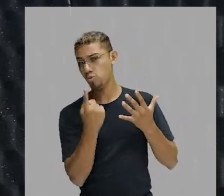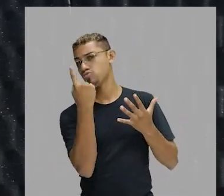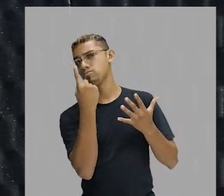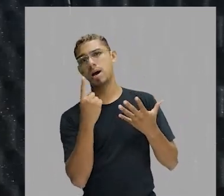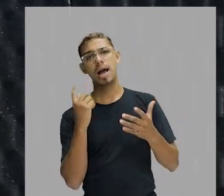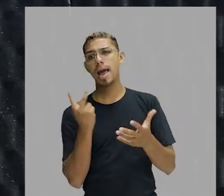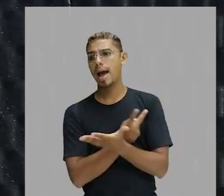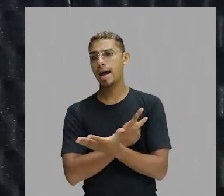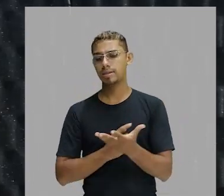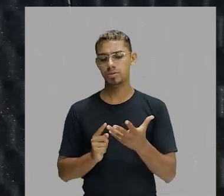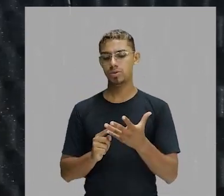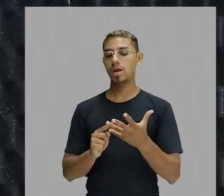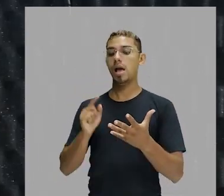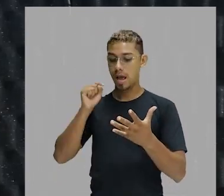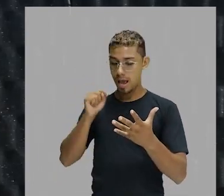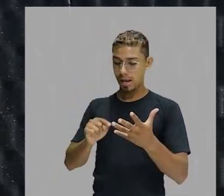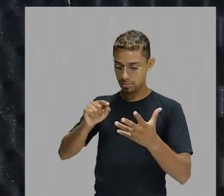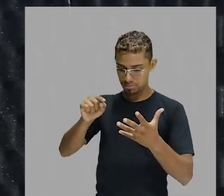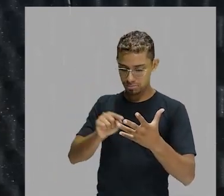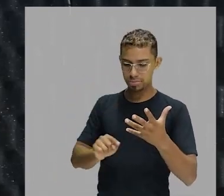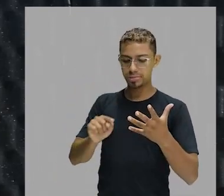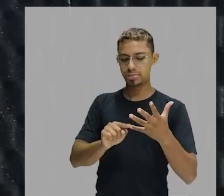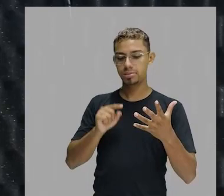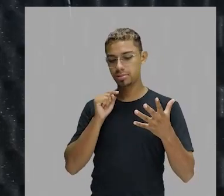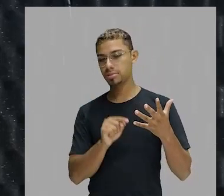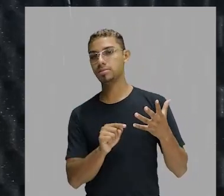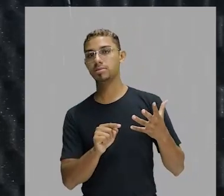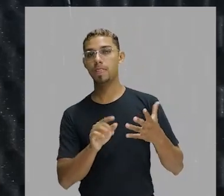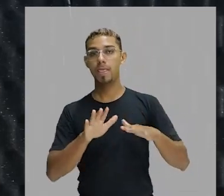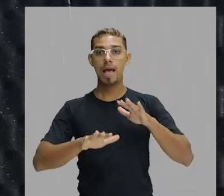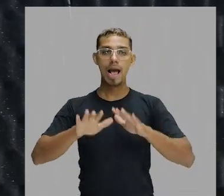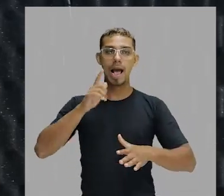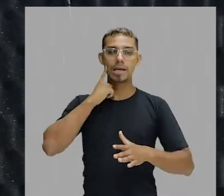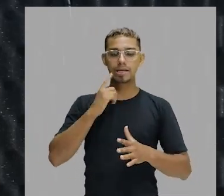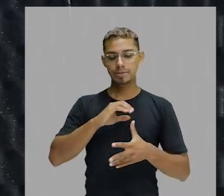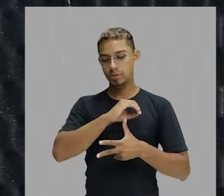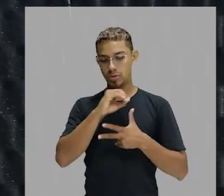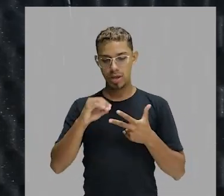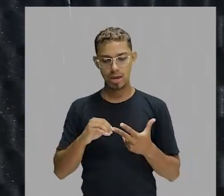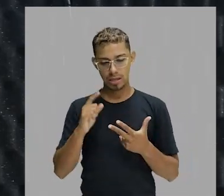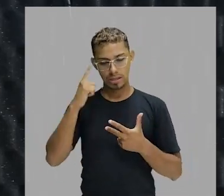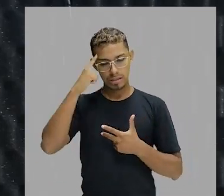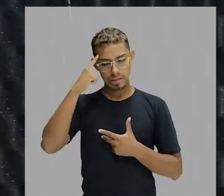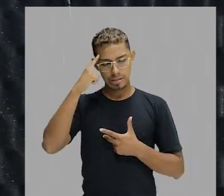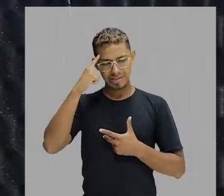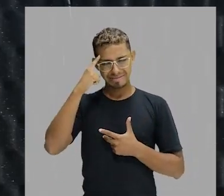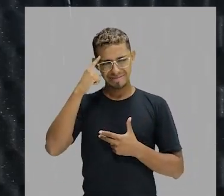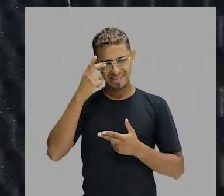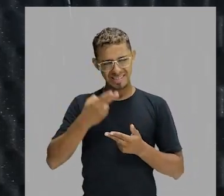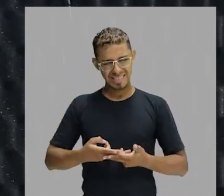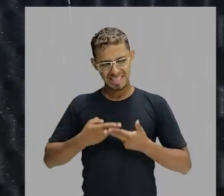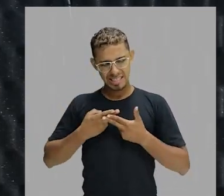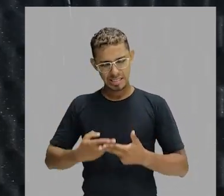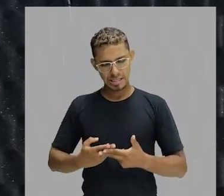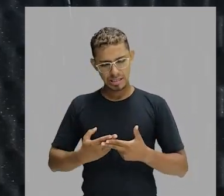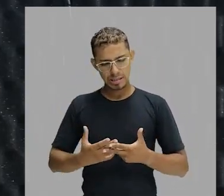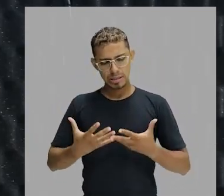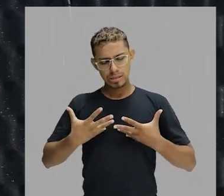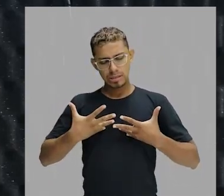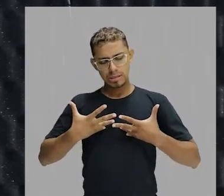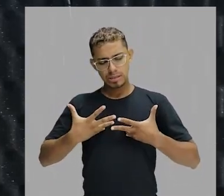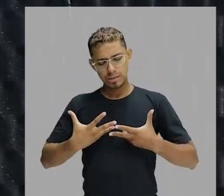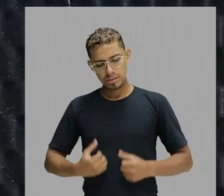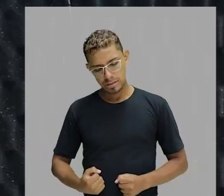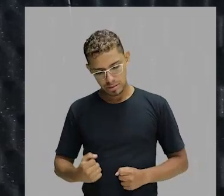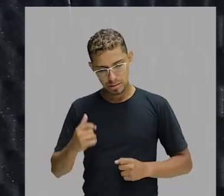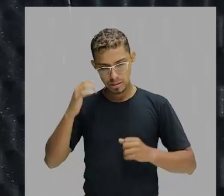Enem, a prova da nossa UEMA, por exemplo, com o tempo a gente vai cansando, a nossa mente cansa, né? Principalmente questões que tem texto, então tu